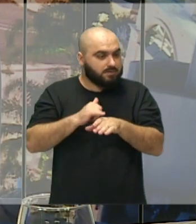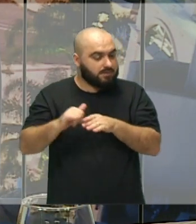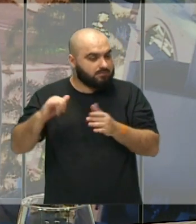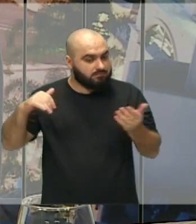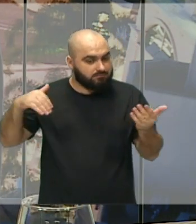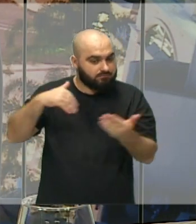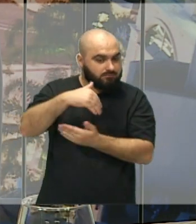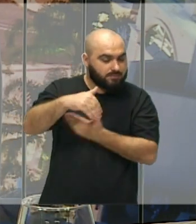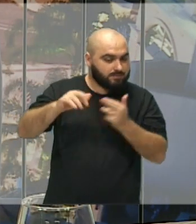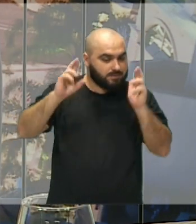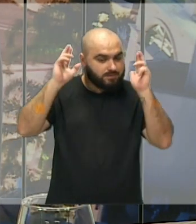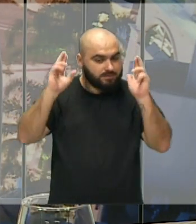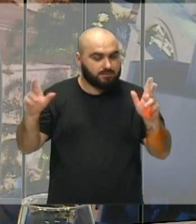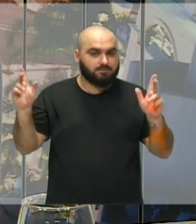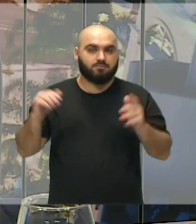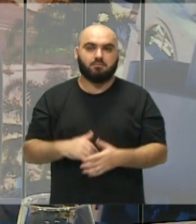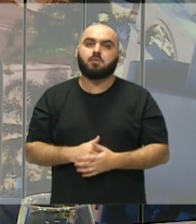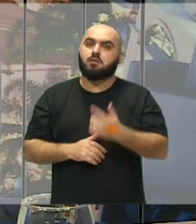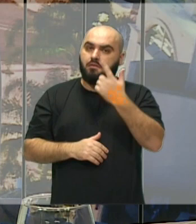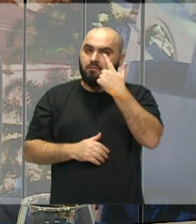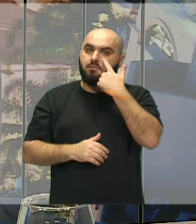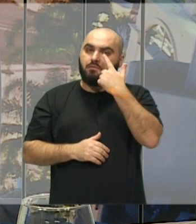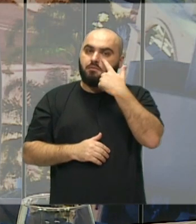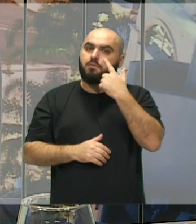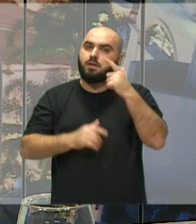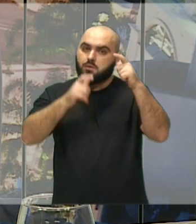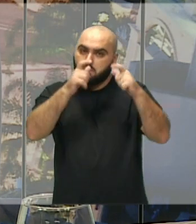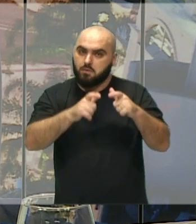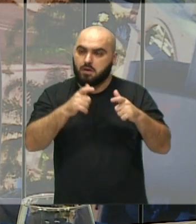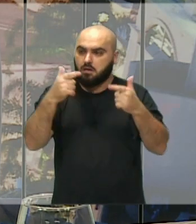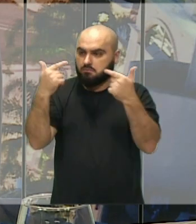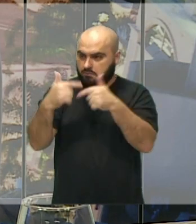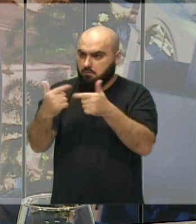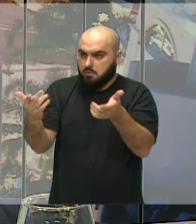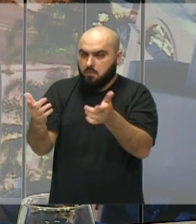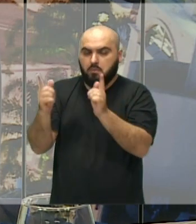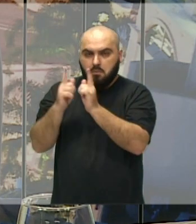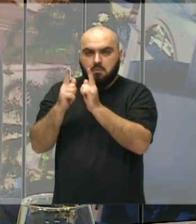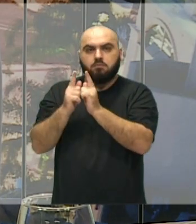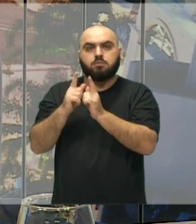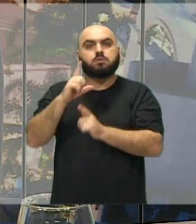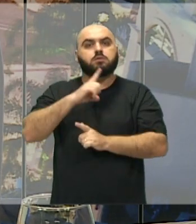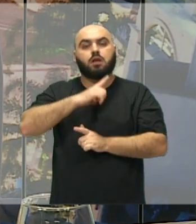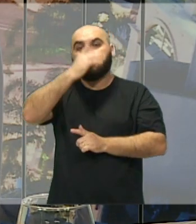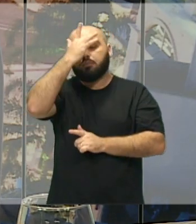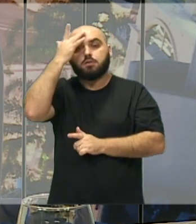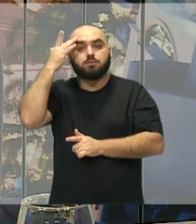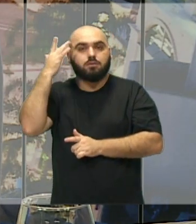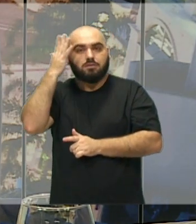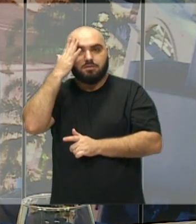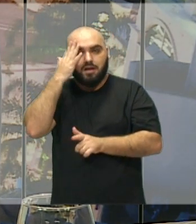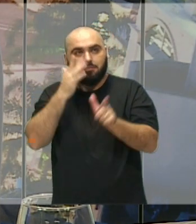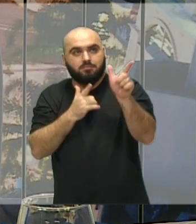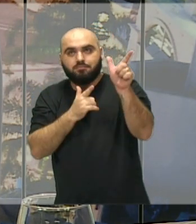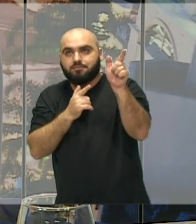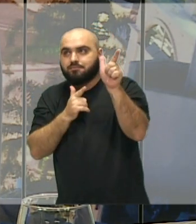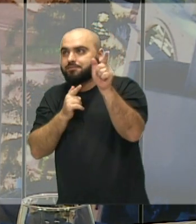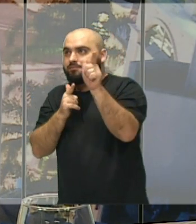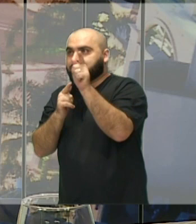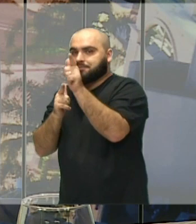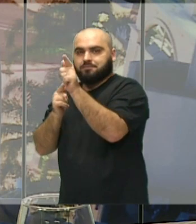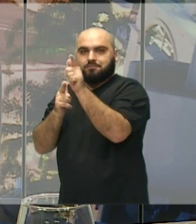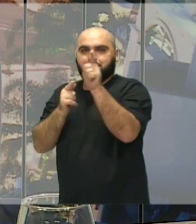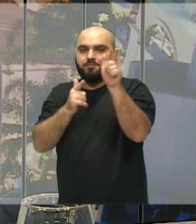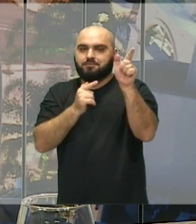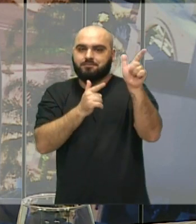Por exemplo, eu vi casos muito bonitos no parque onde a gente atua, de uma pessoa que caçava, né? Porque é uma região de